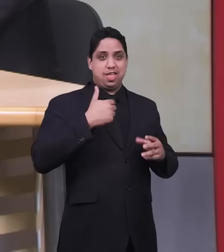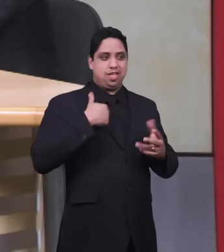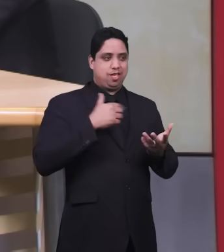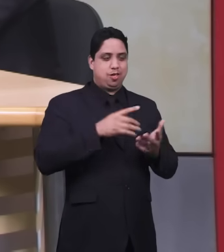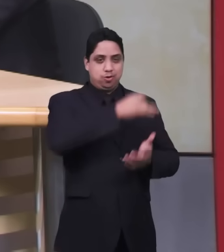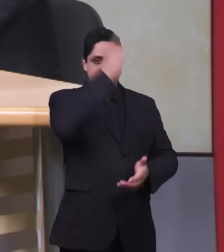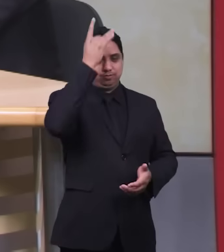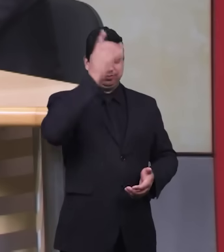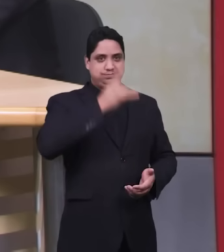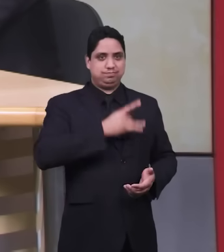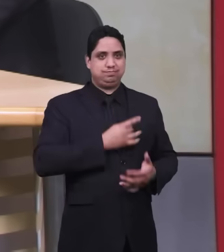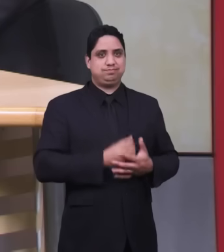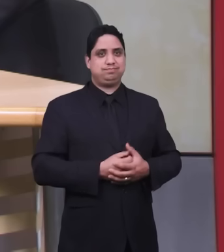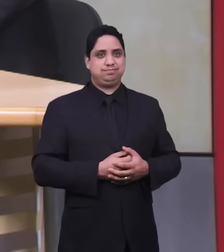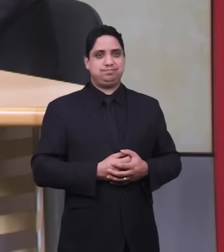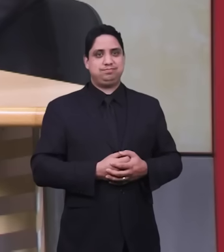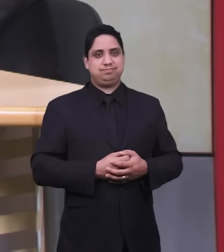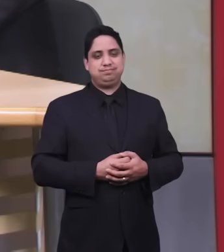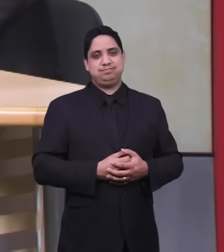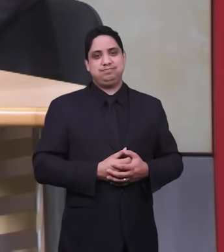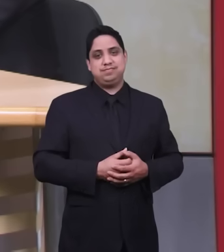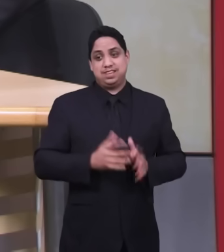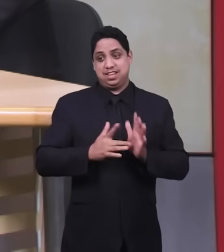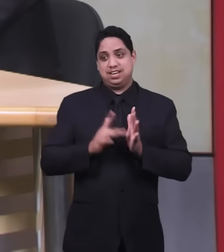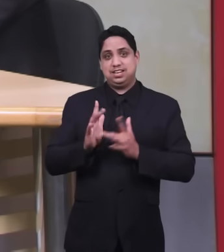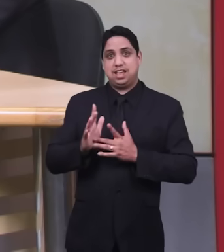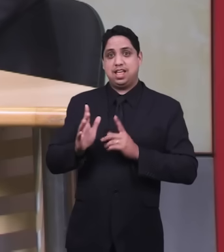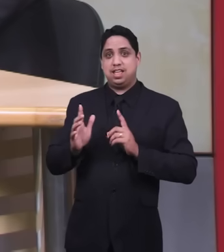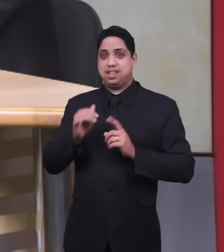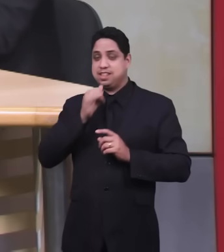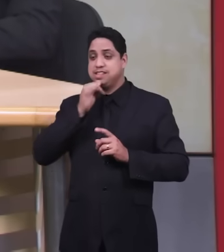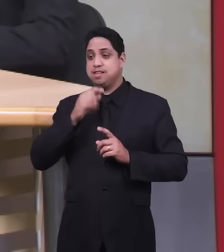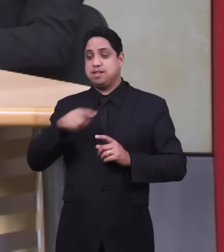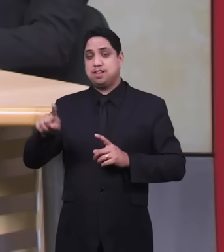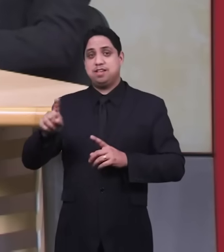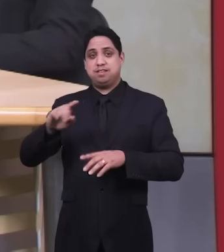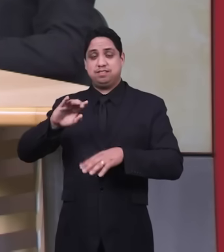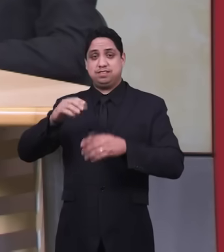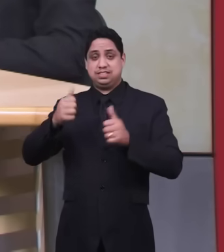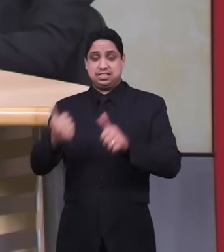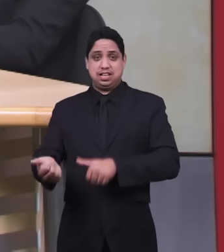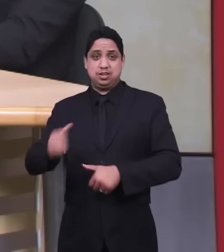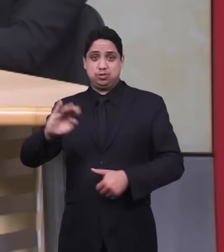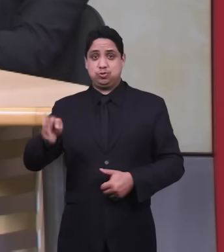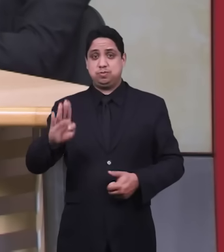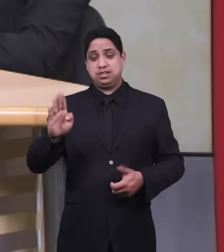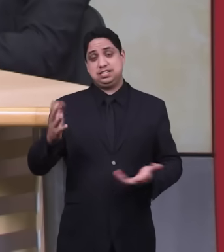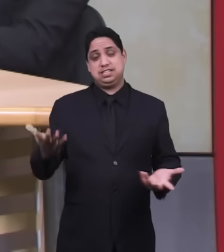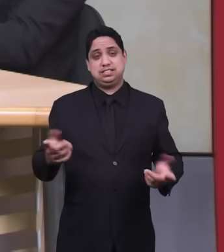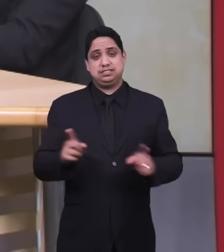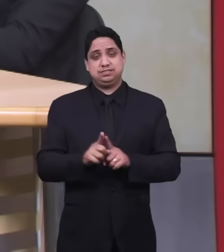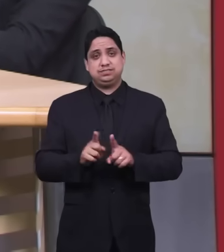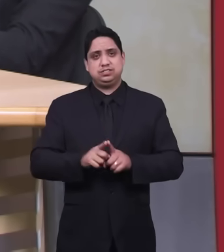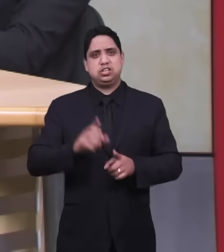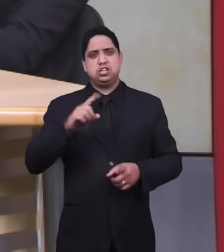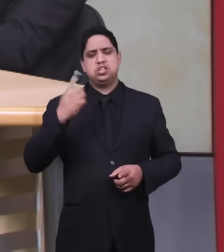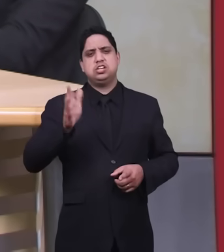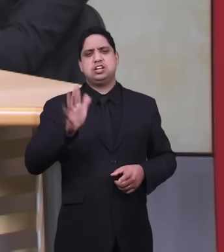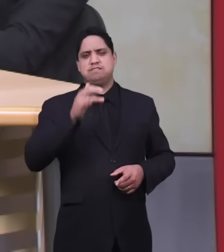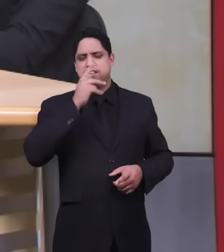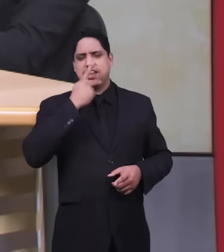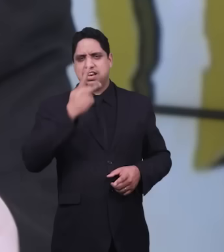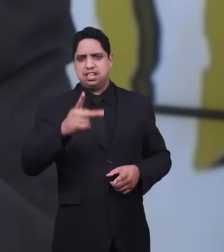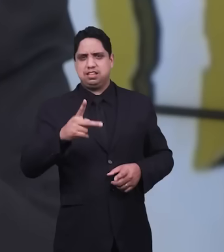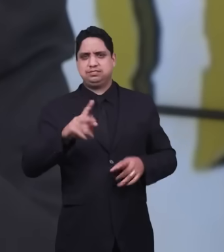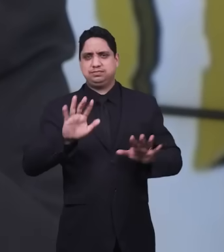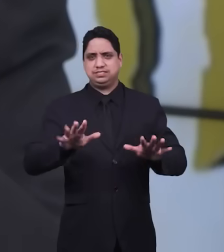observação. Porque nem Jesus precisou ser consultado, foi batizar para o João. Exato. Amadeu, agora, nós já falamos mais de uma vez, eu acho, mas é muito bom